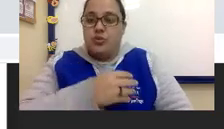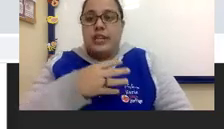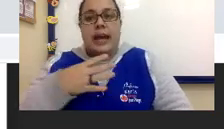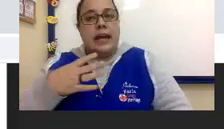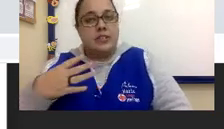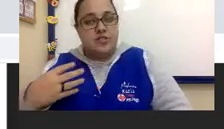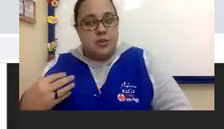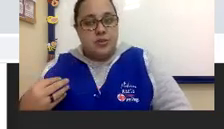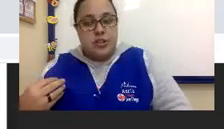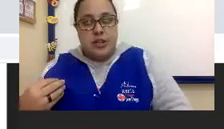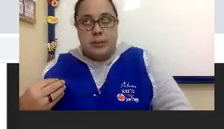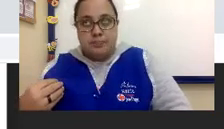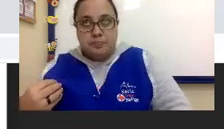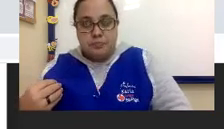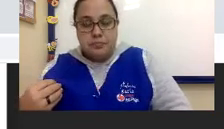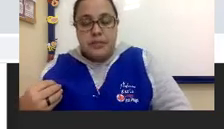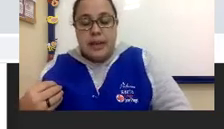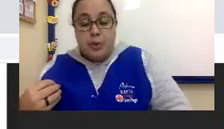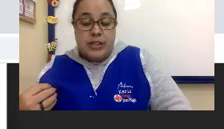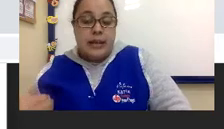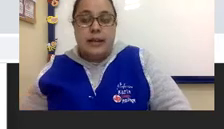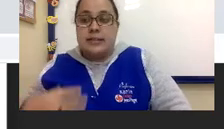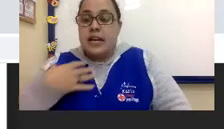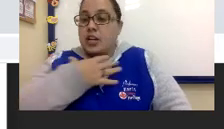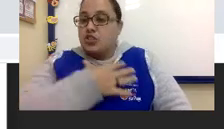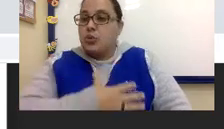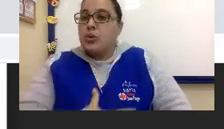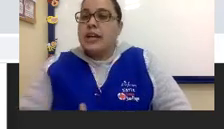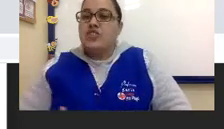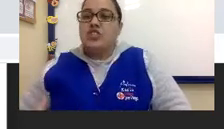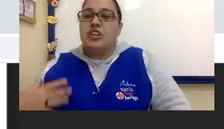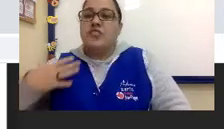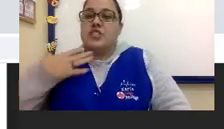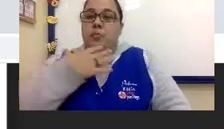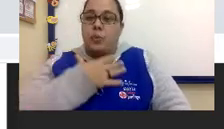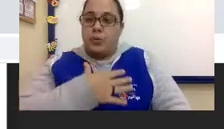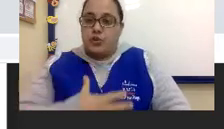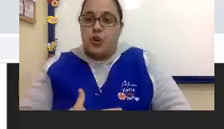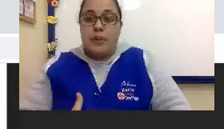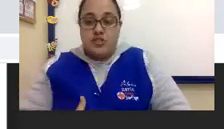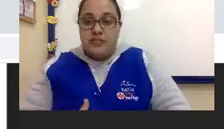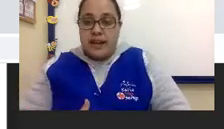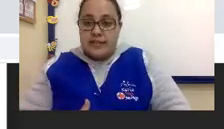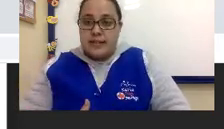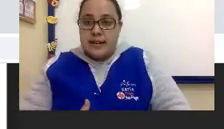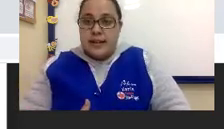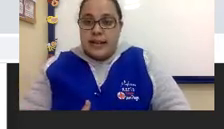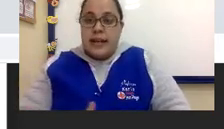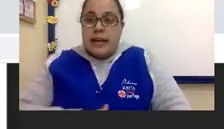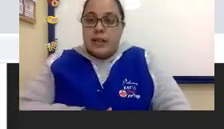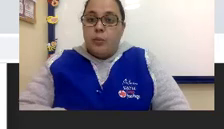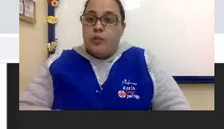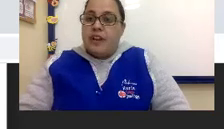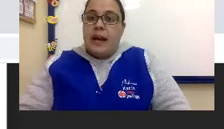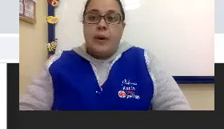diluiu de nutrientes, de proteínas, de tudo que ele já tinha de fazer de bom para o nosso corpo, ele já fez.